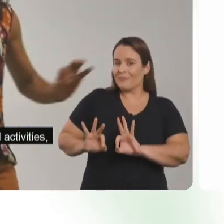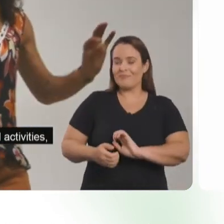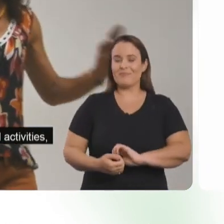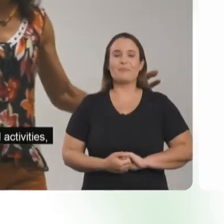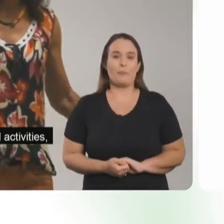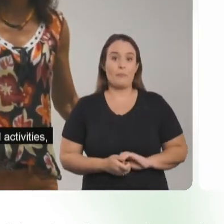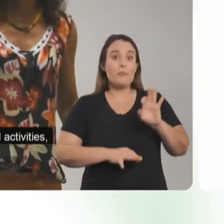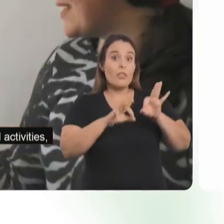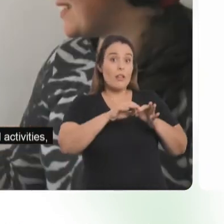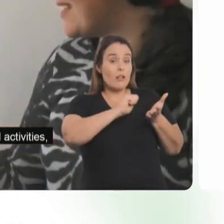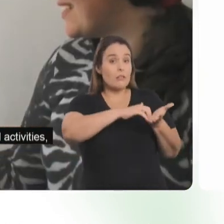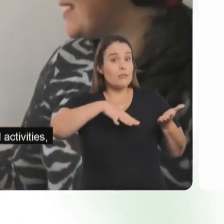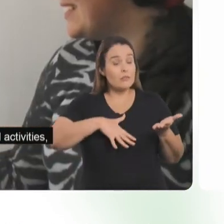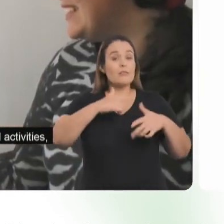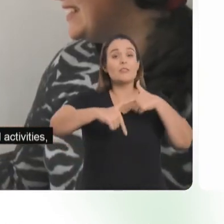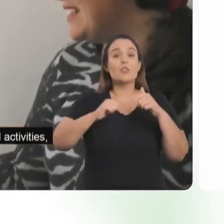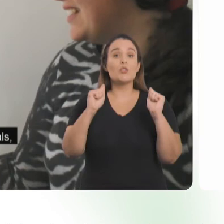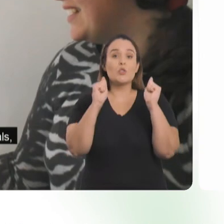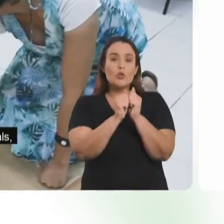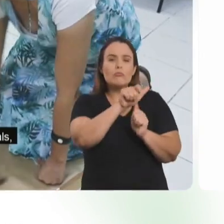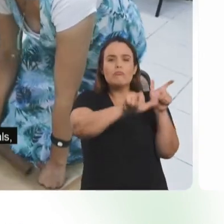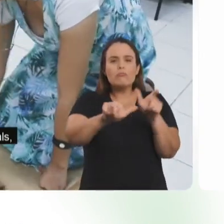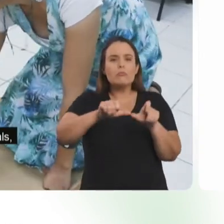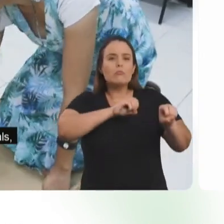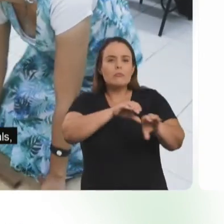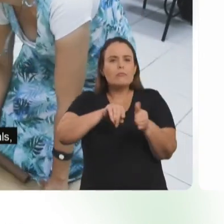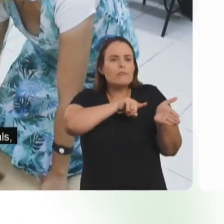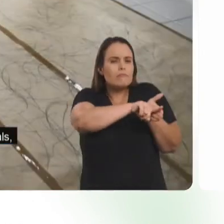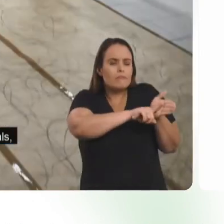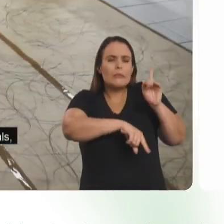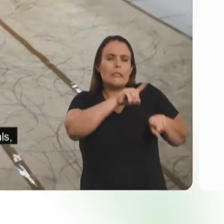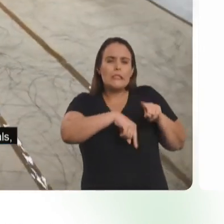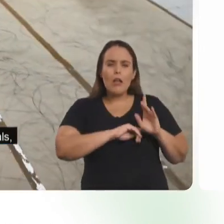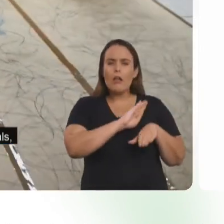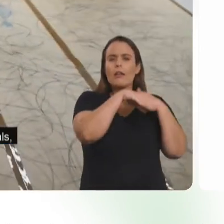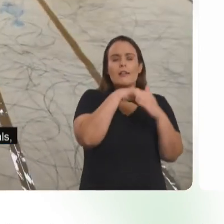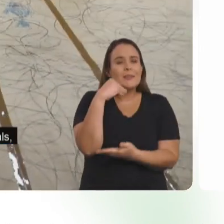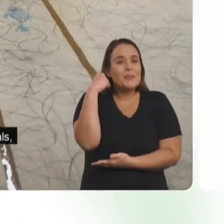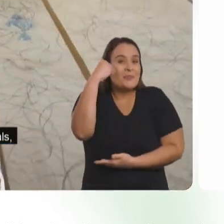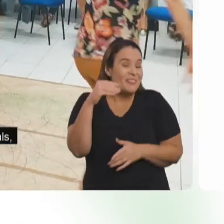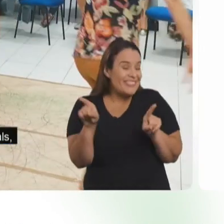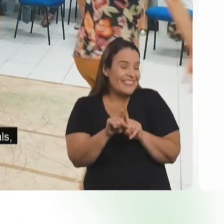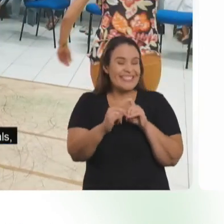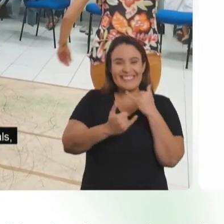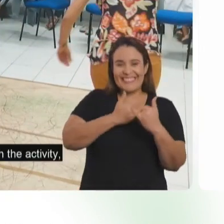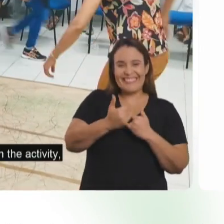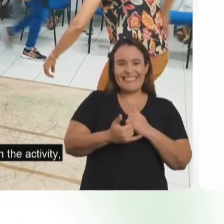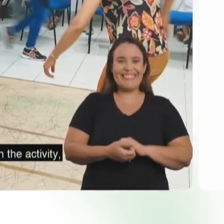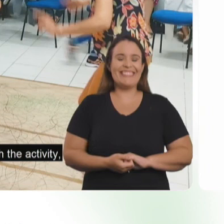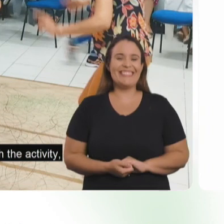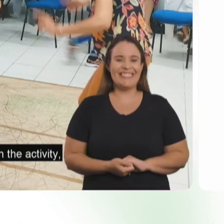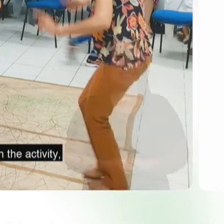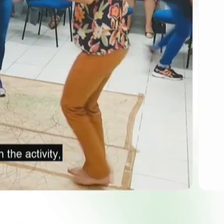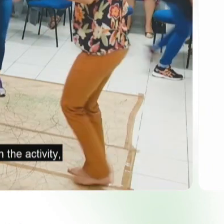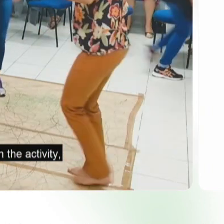às atividades, trabalhamos com os educadores, pesquisando, desenvolvendo materiais, experimentando e brincando.